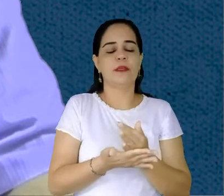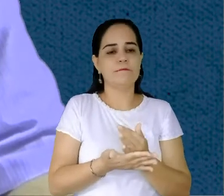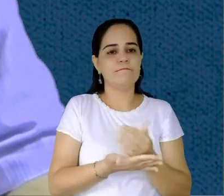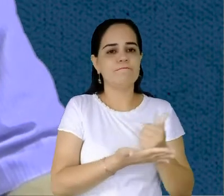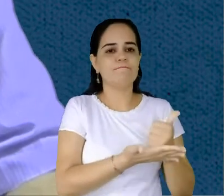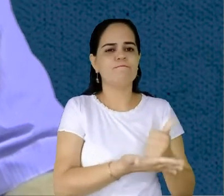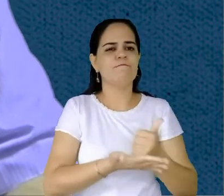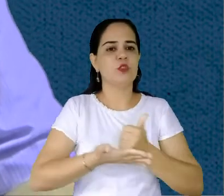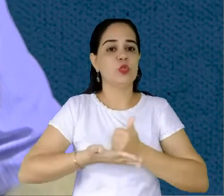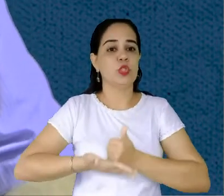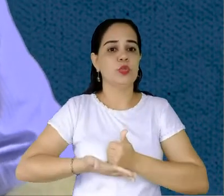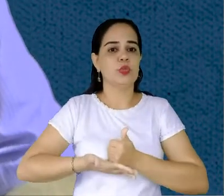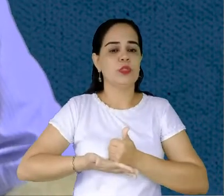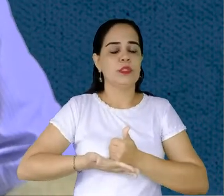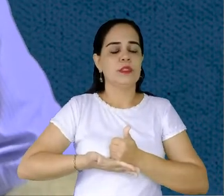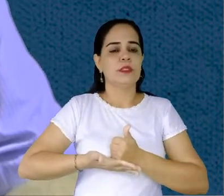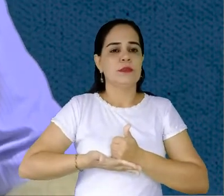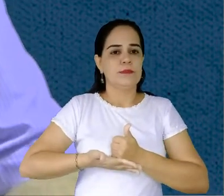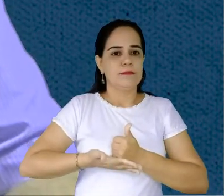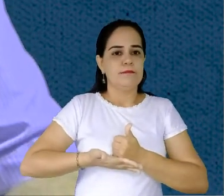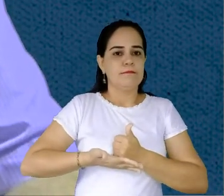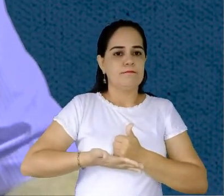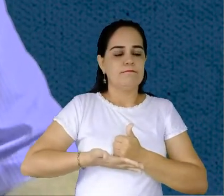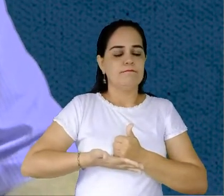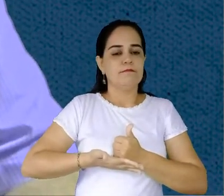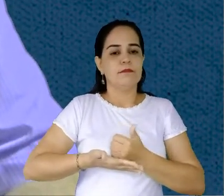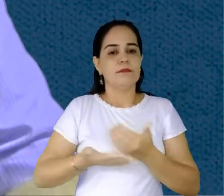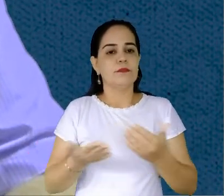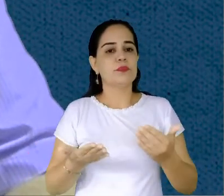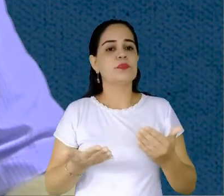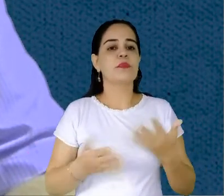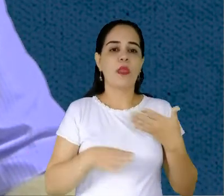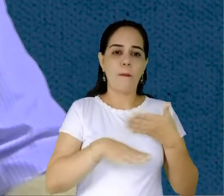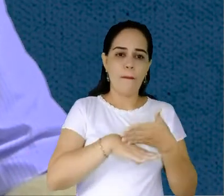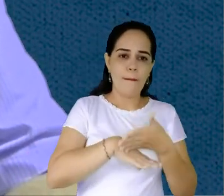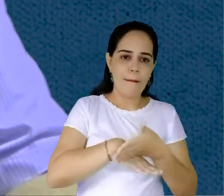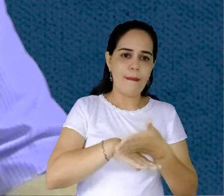a fé que vai nos permitir